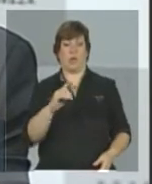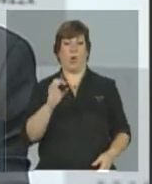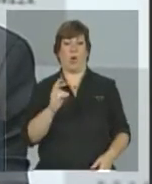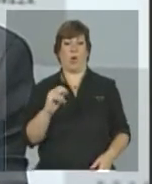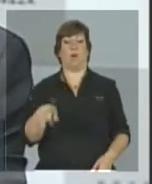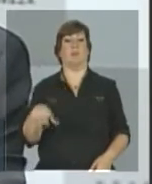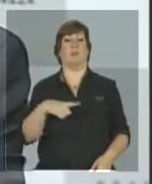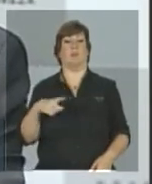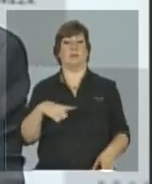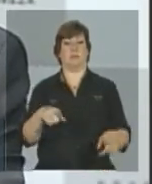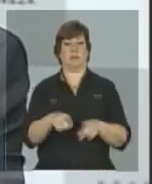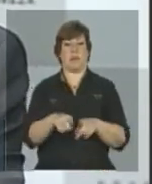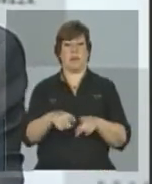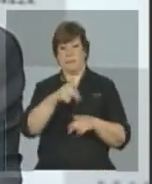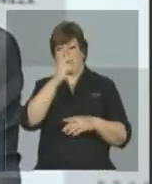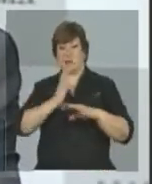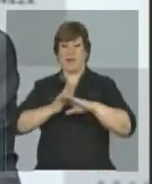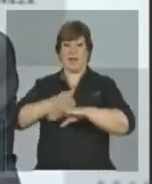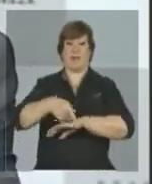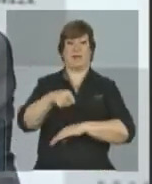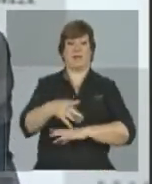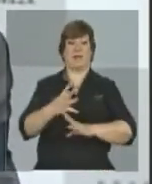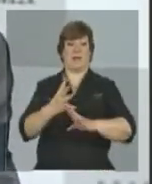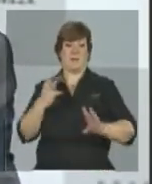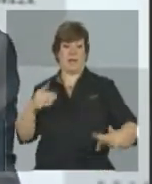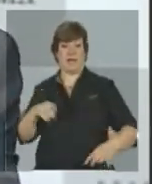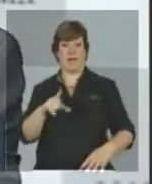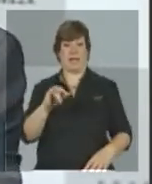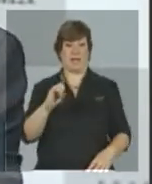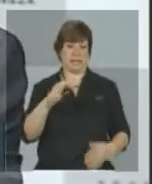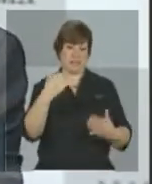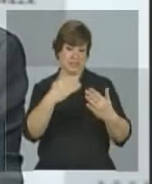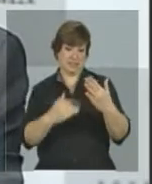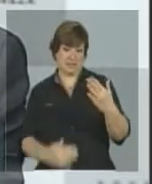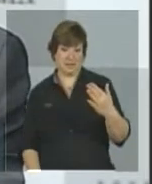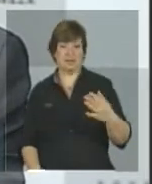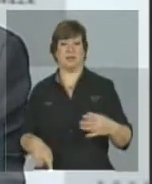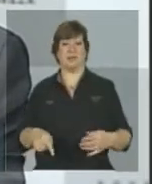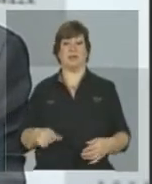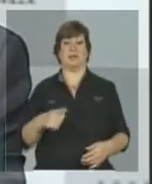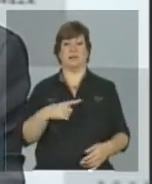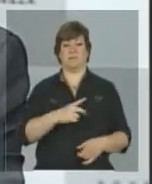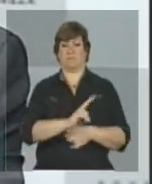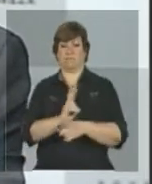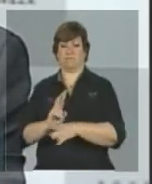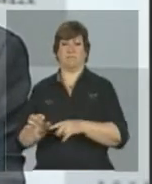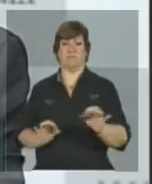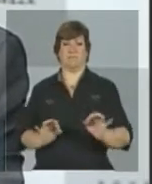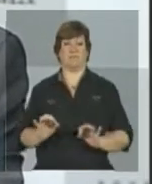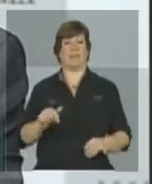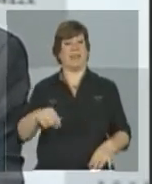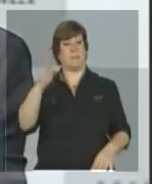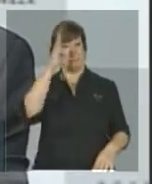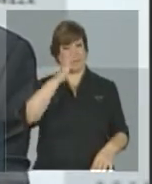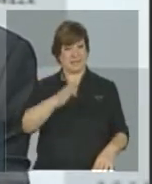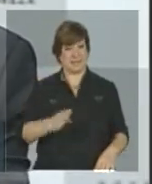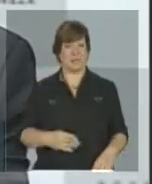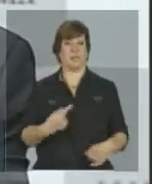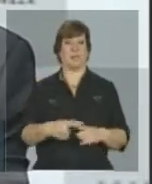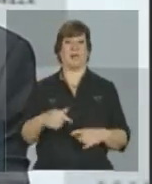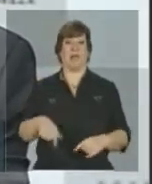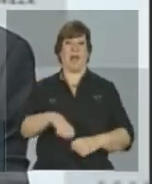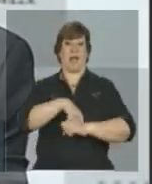único sistema de informações. Então, uma das grandes características e dificuldades do Brasil é a dimensão do